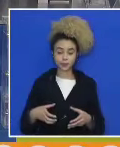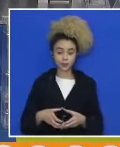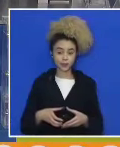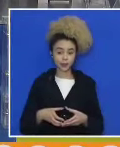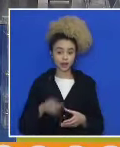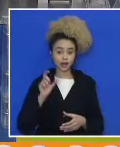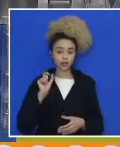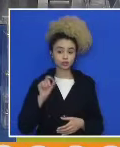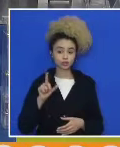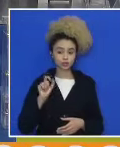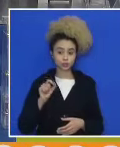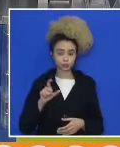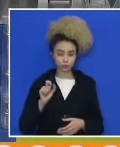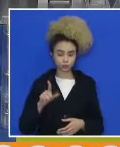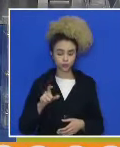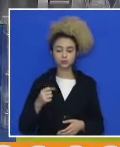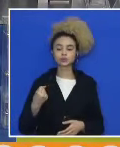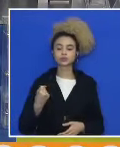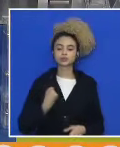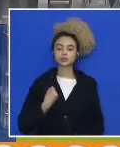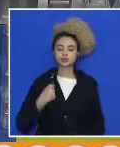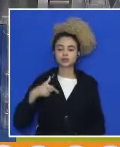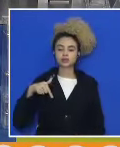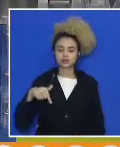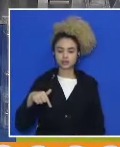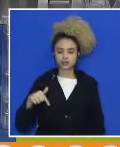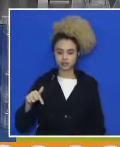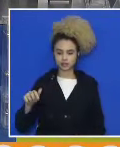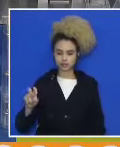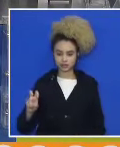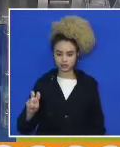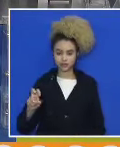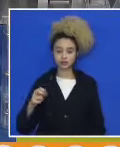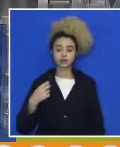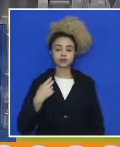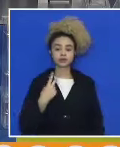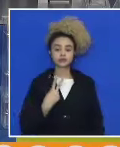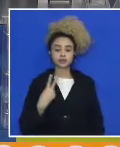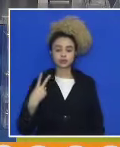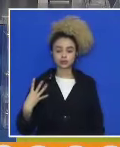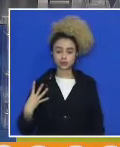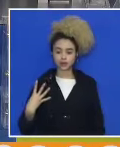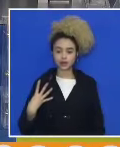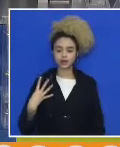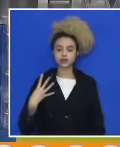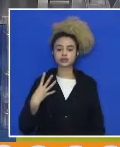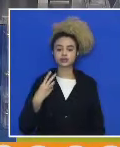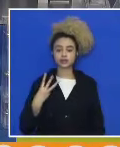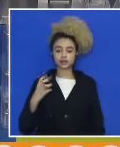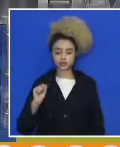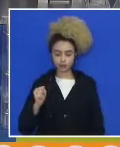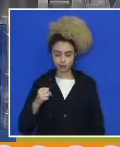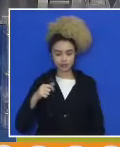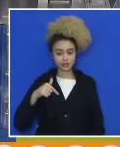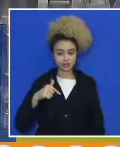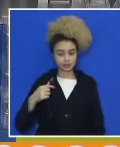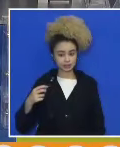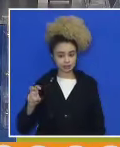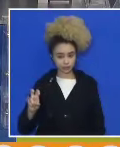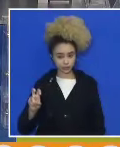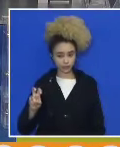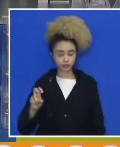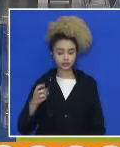Bola azul, número 75. 24, 38, 75,